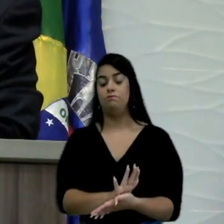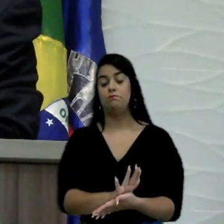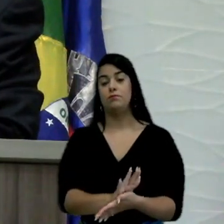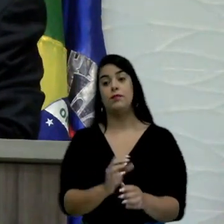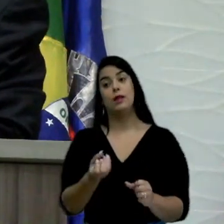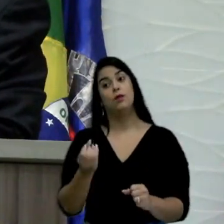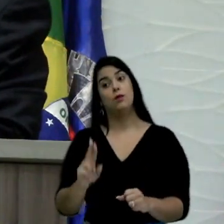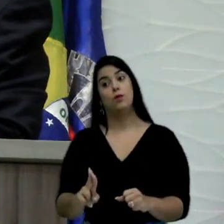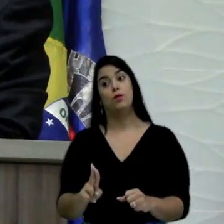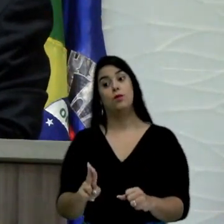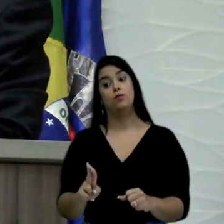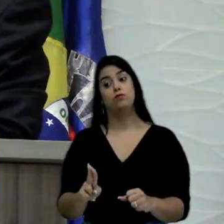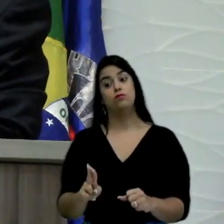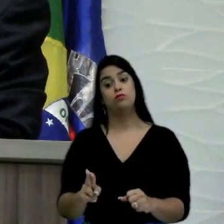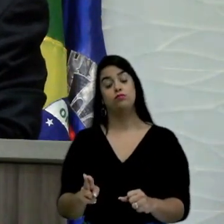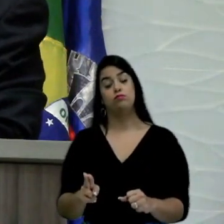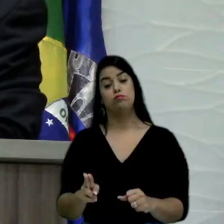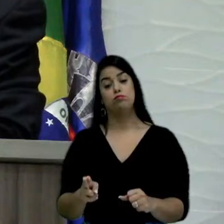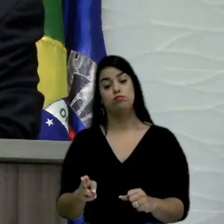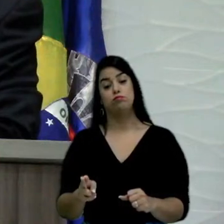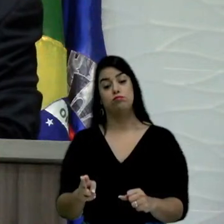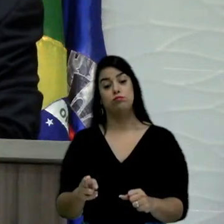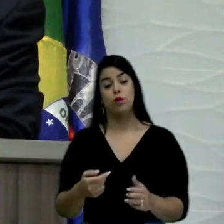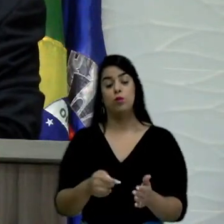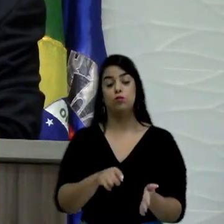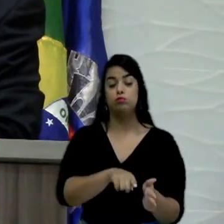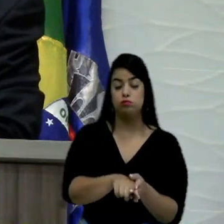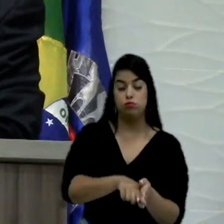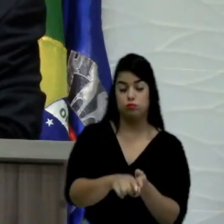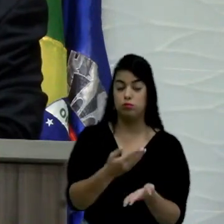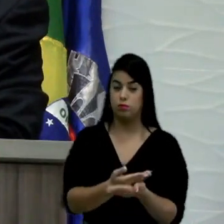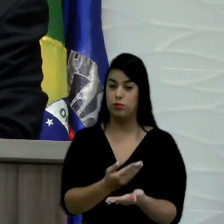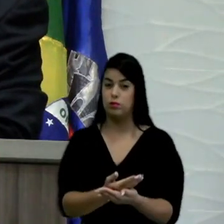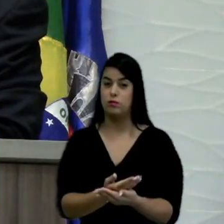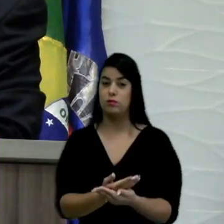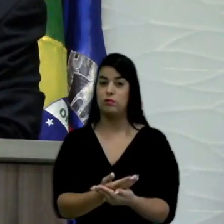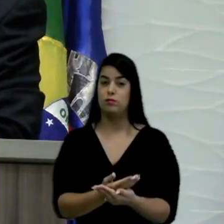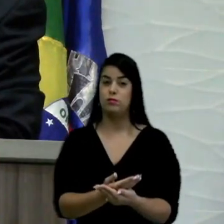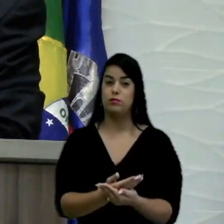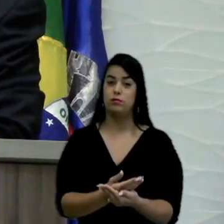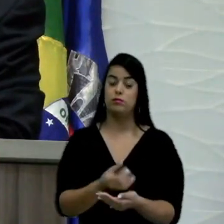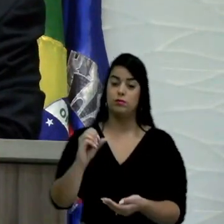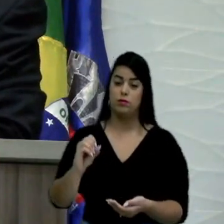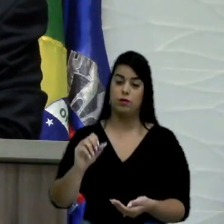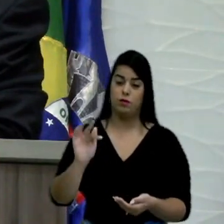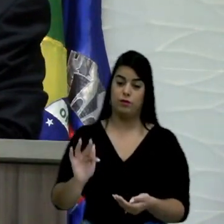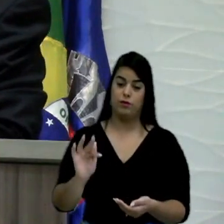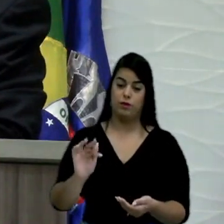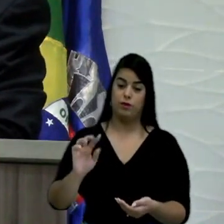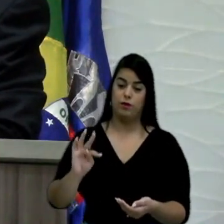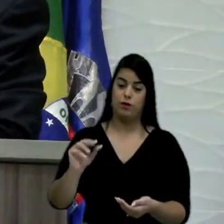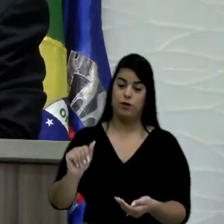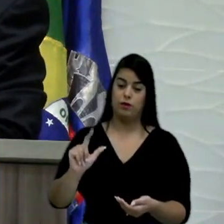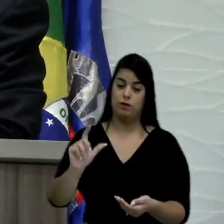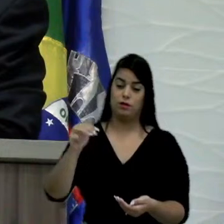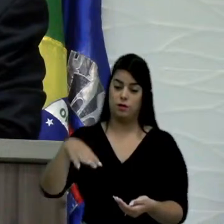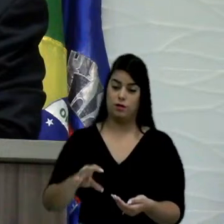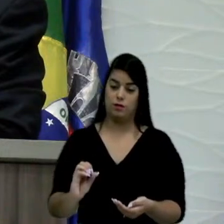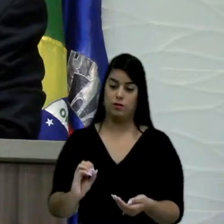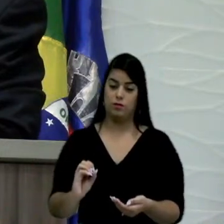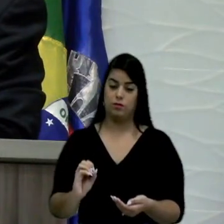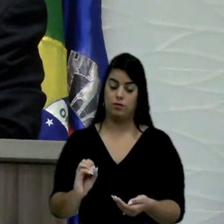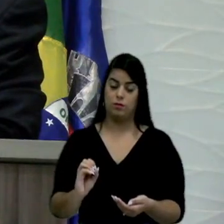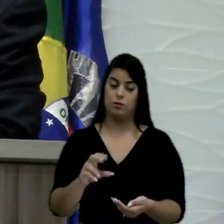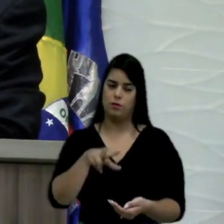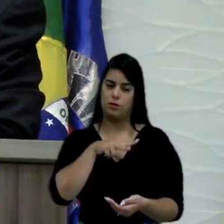peça um exame por fora, como é feito no oftalmo Pernambuco, que é deles mesmo, só que é particular. Não é isso, em